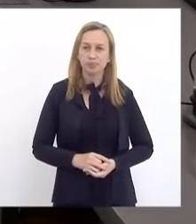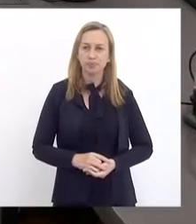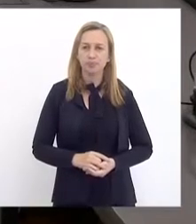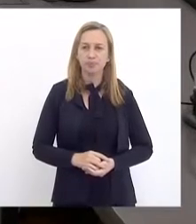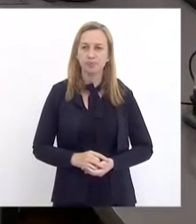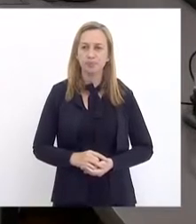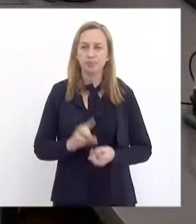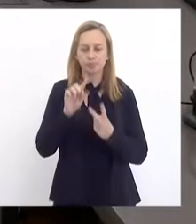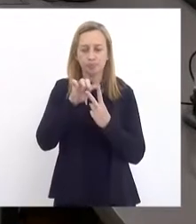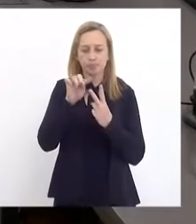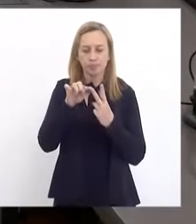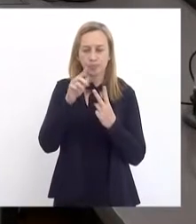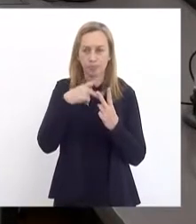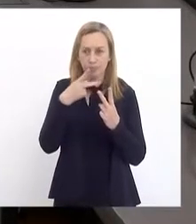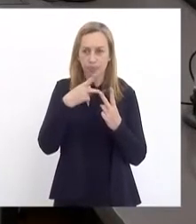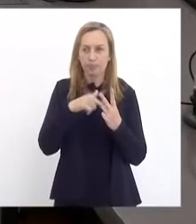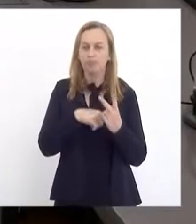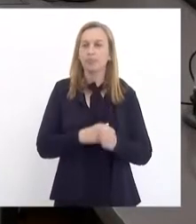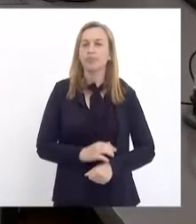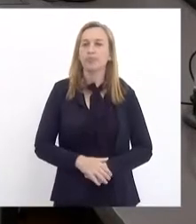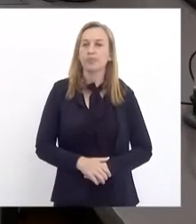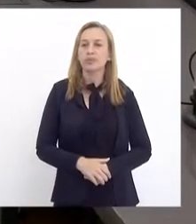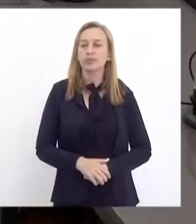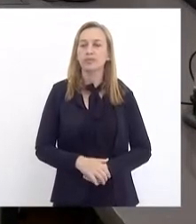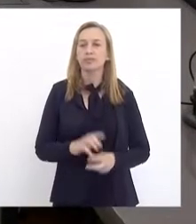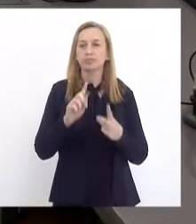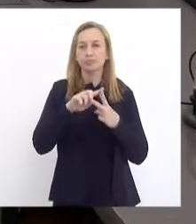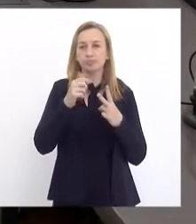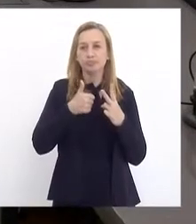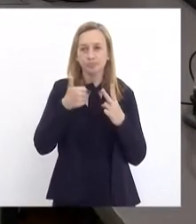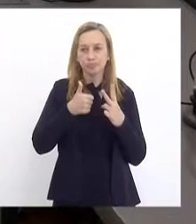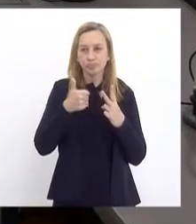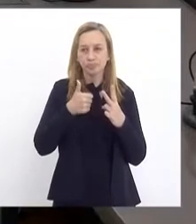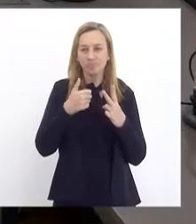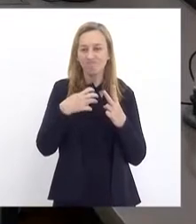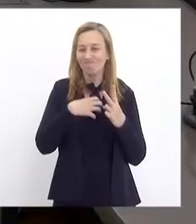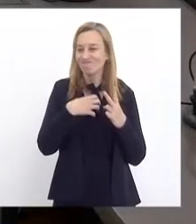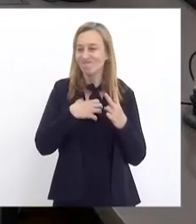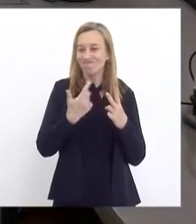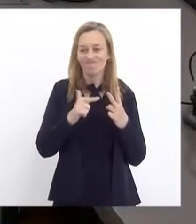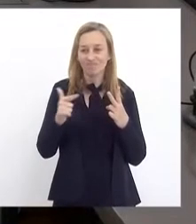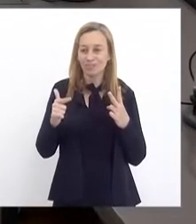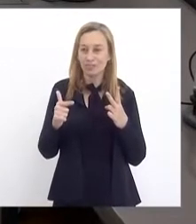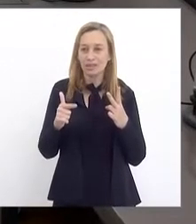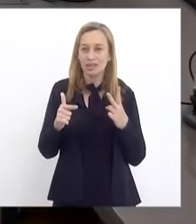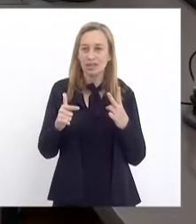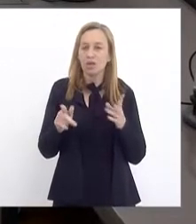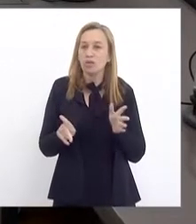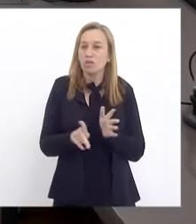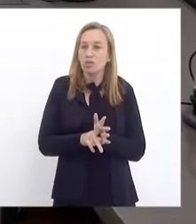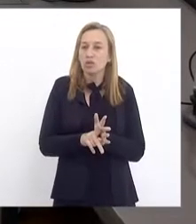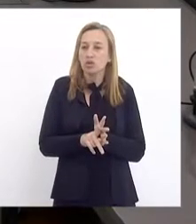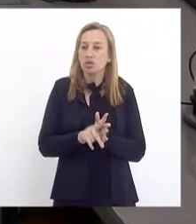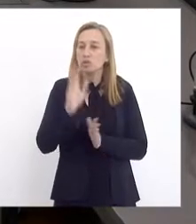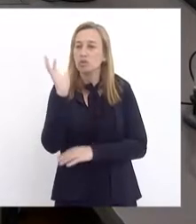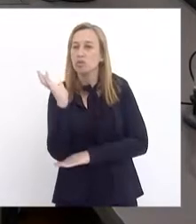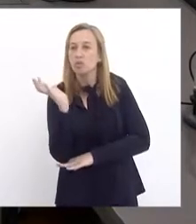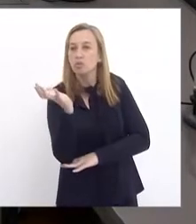duas ponderações. Primeira, não faz nenhum sentido um projeto